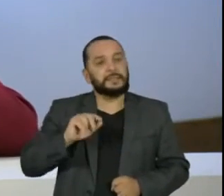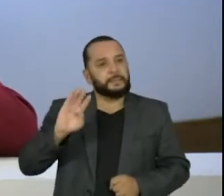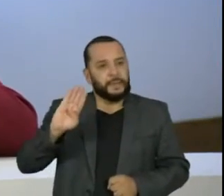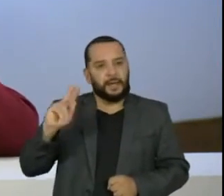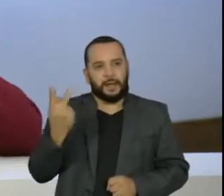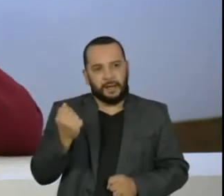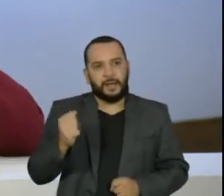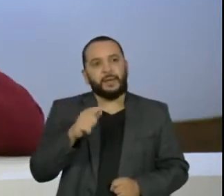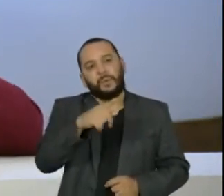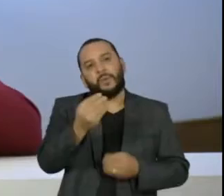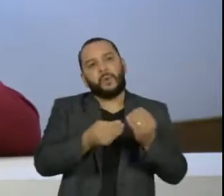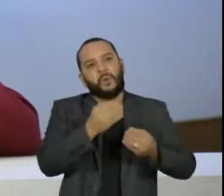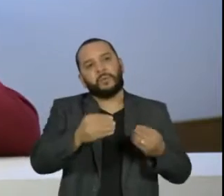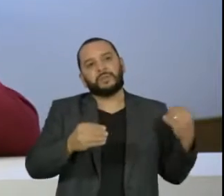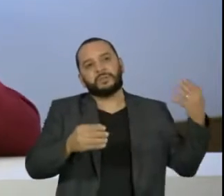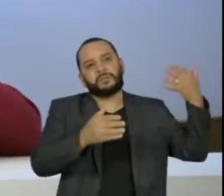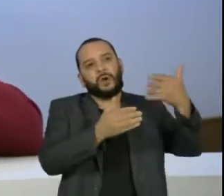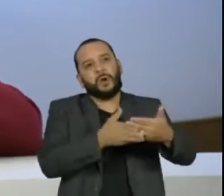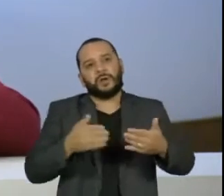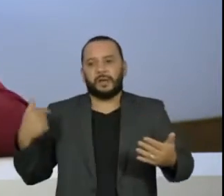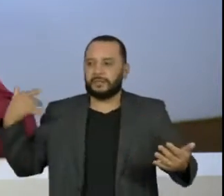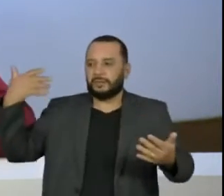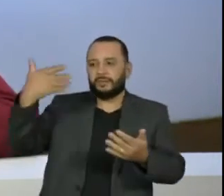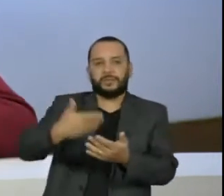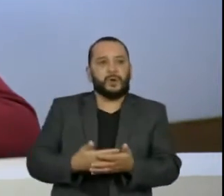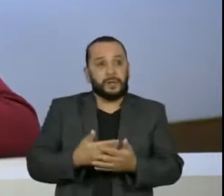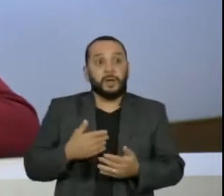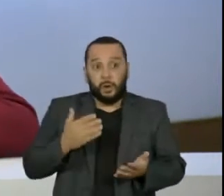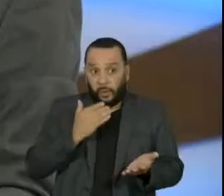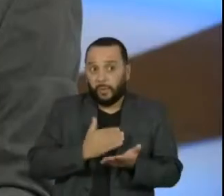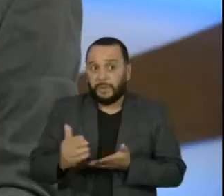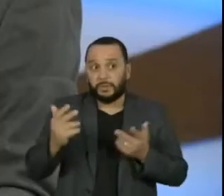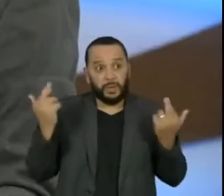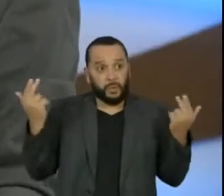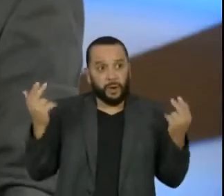a trajetória do senhor e dele, que começou igual, mas hoje é bem diferente?